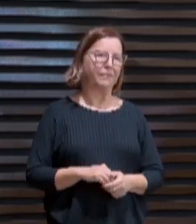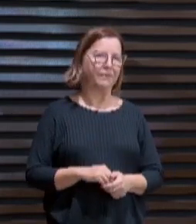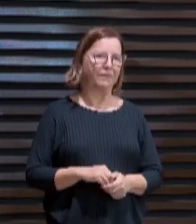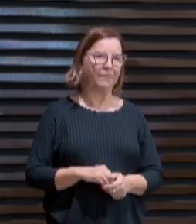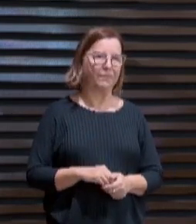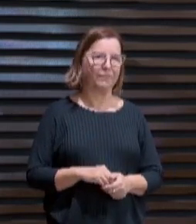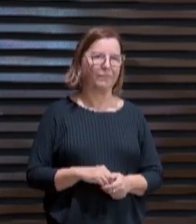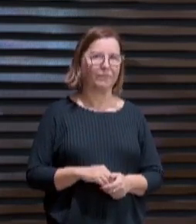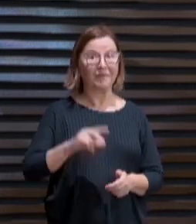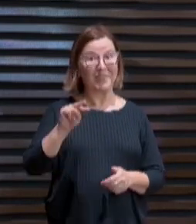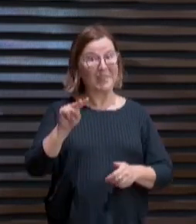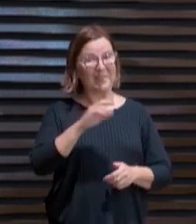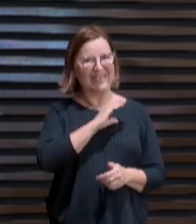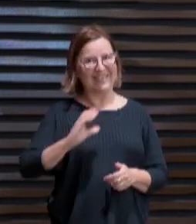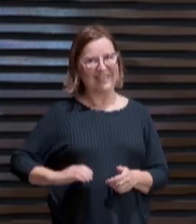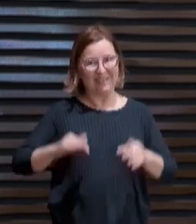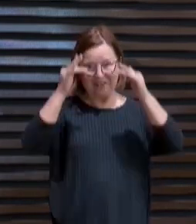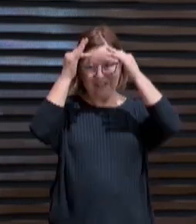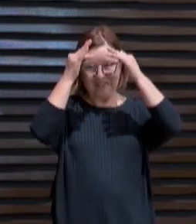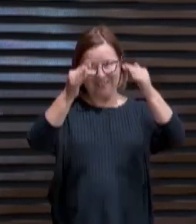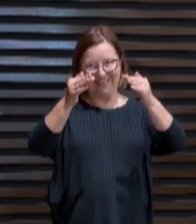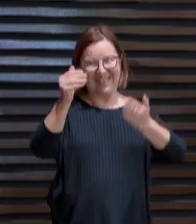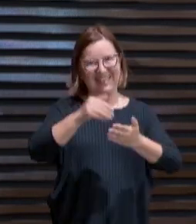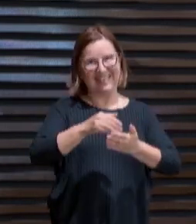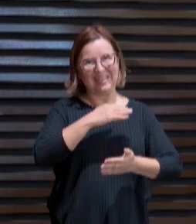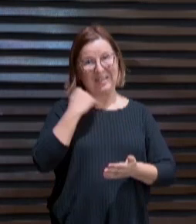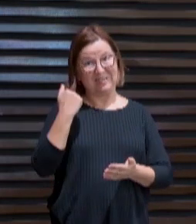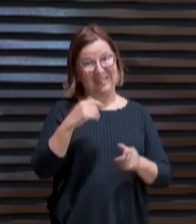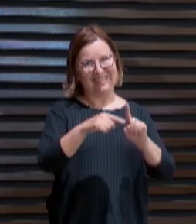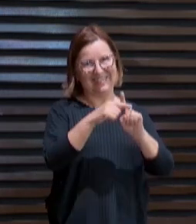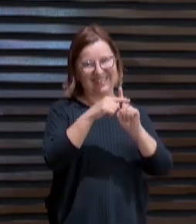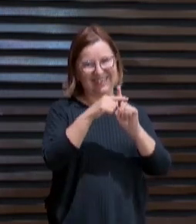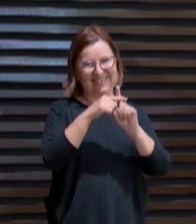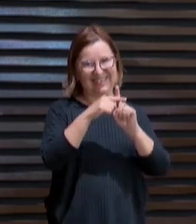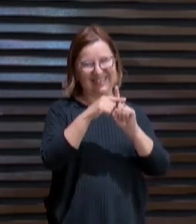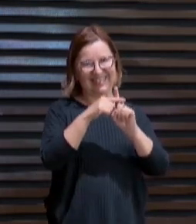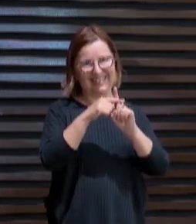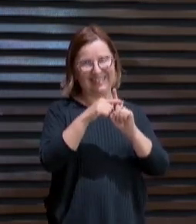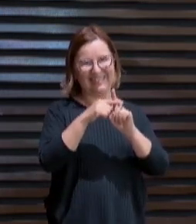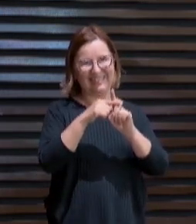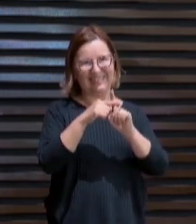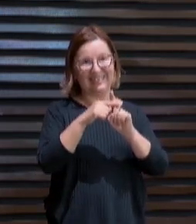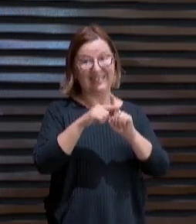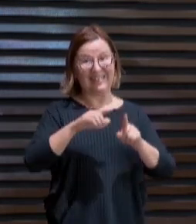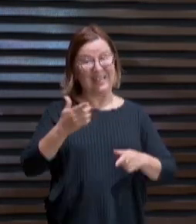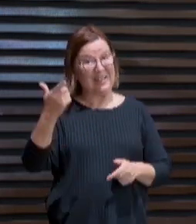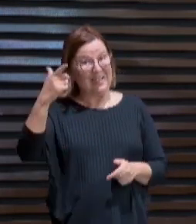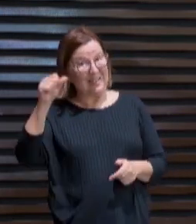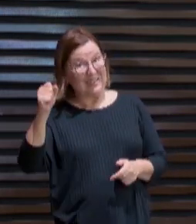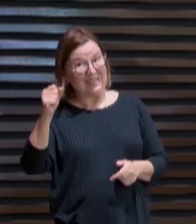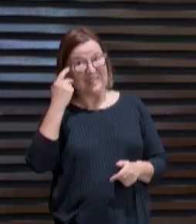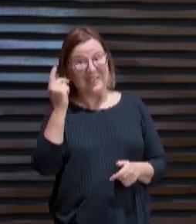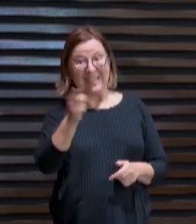Assim como Cristo foi fiel até a morte, e a morte de cruz, e dessa maneira conquistou para nós o